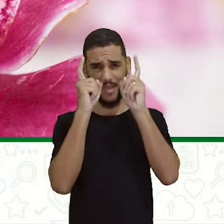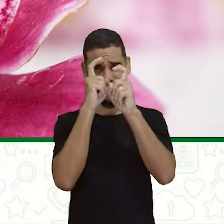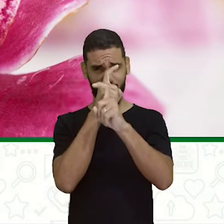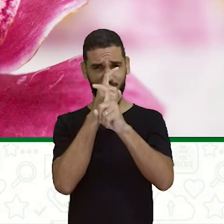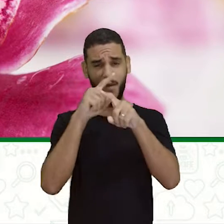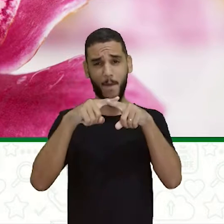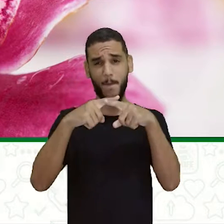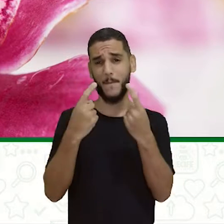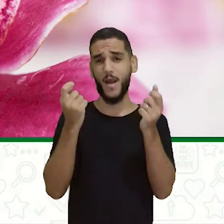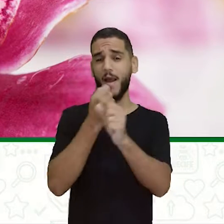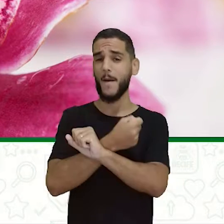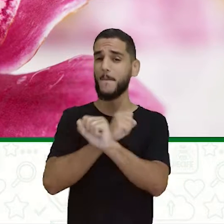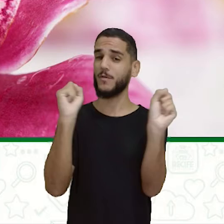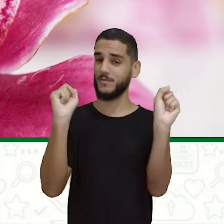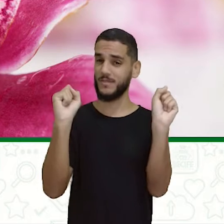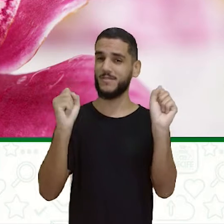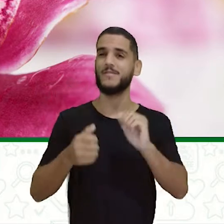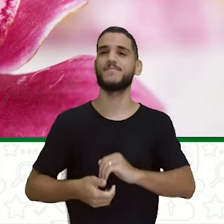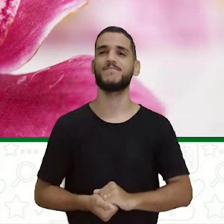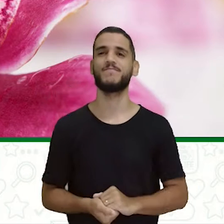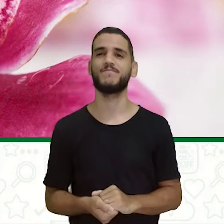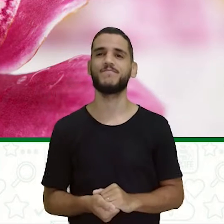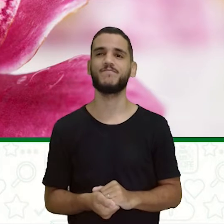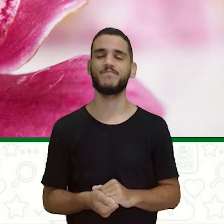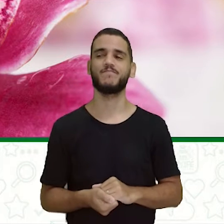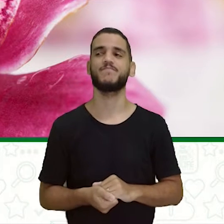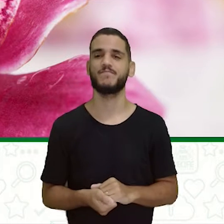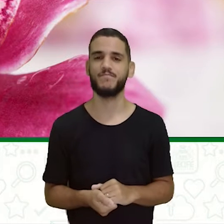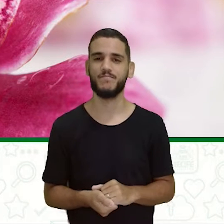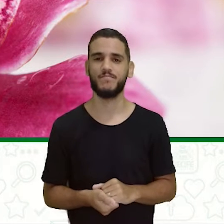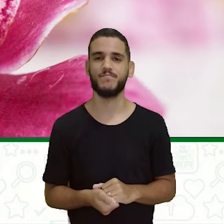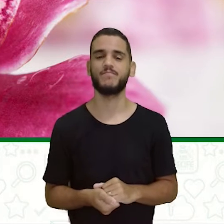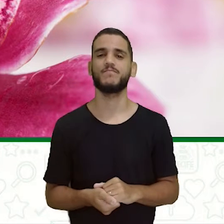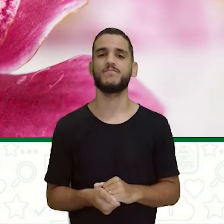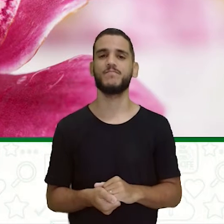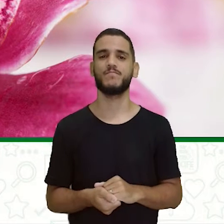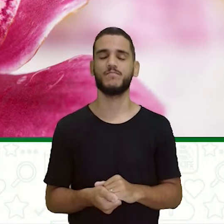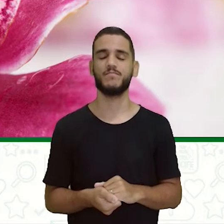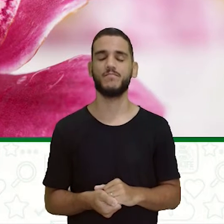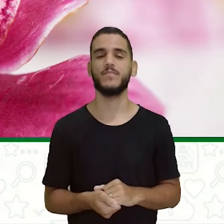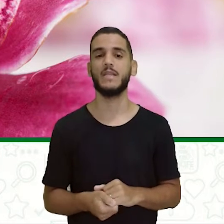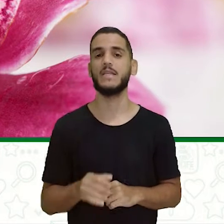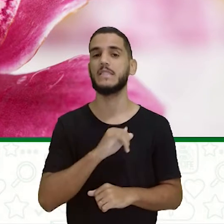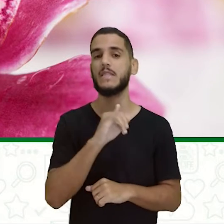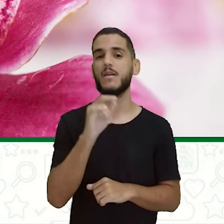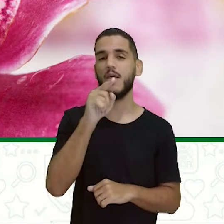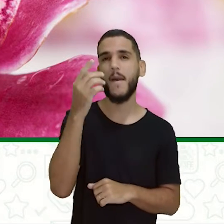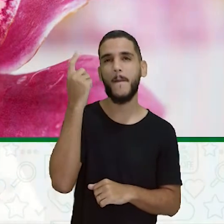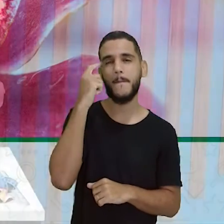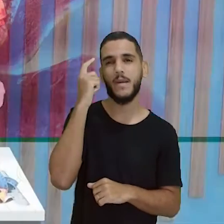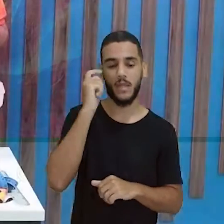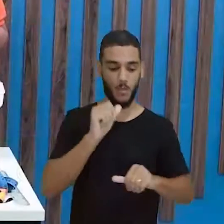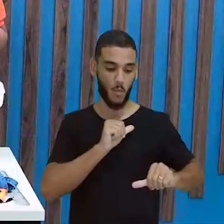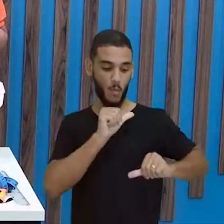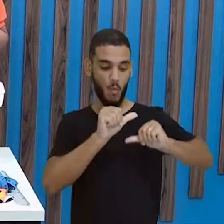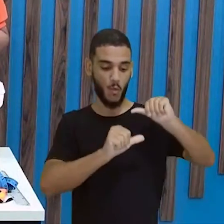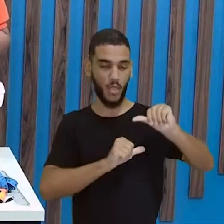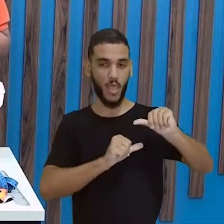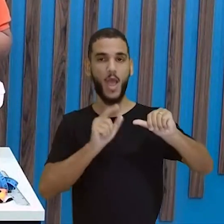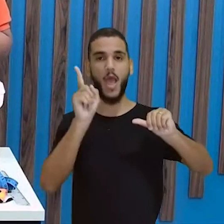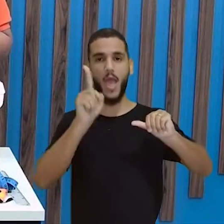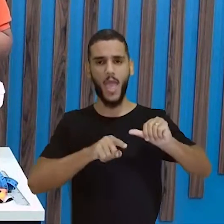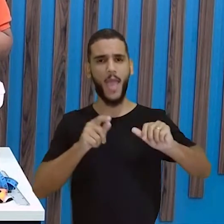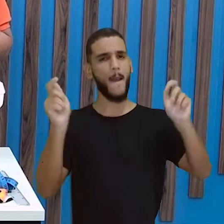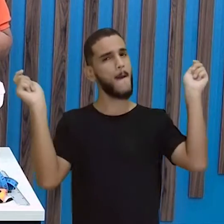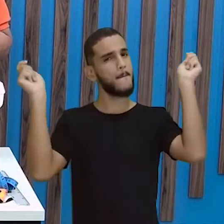possível. Essa é uma frase dele. Então, se você pensa em mudar, é